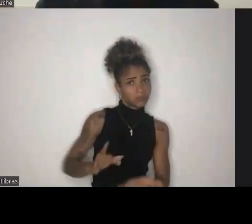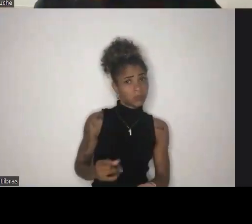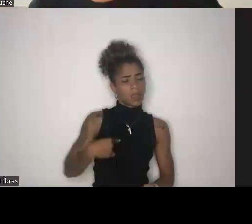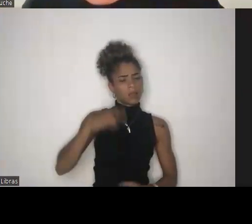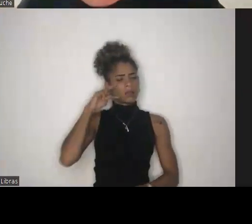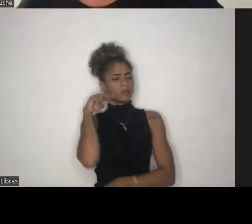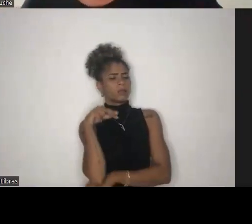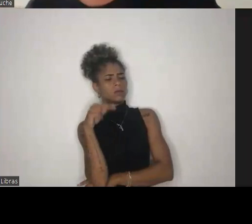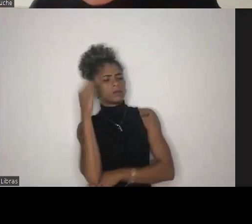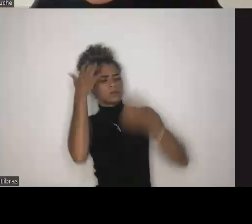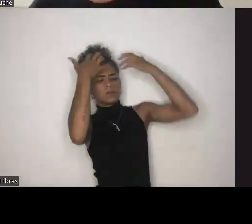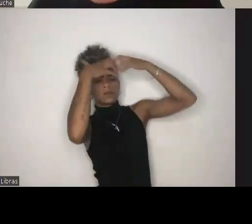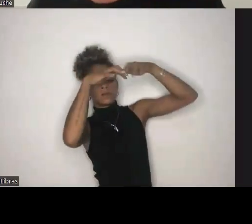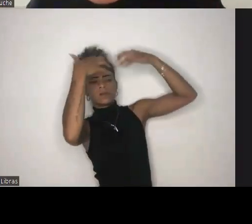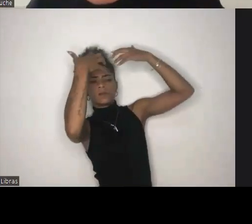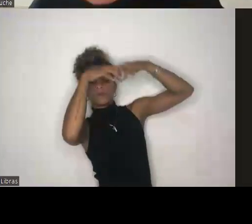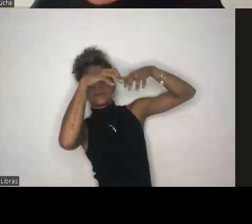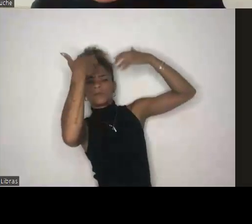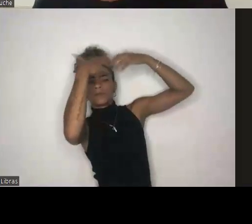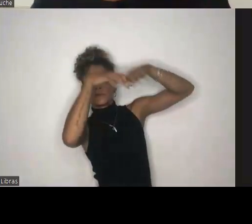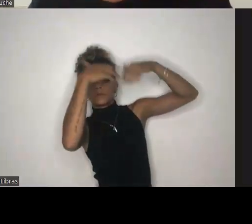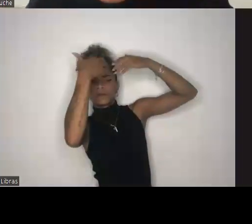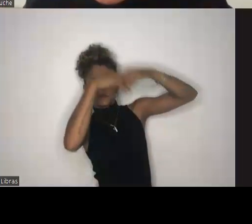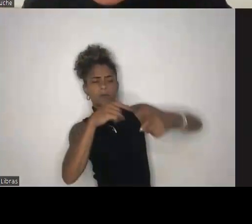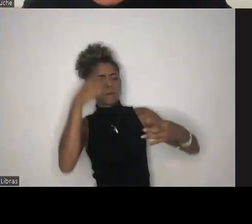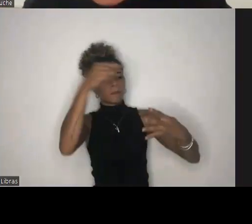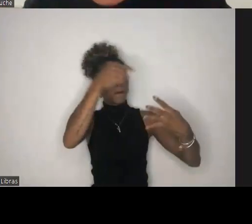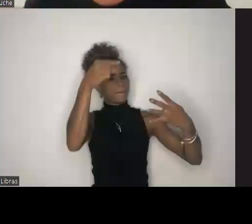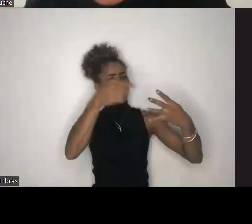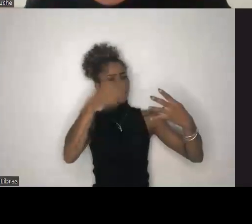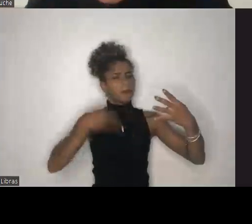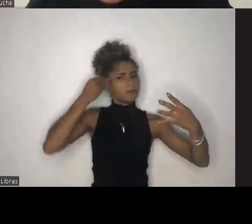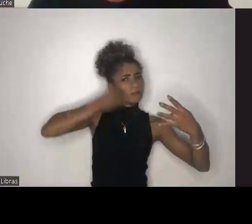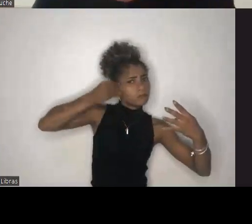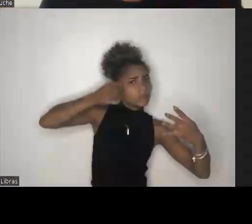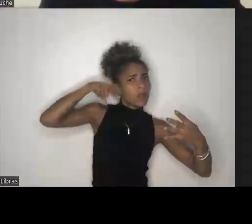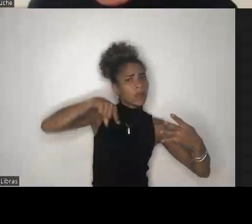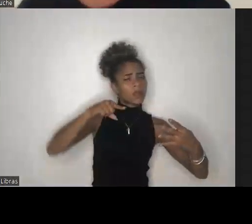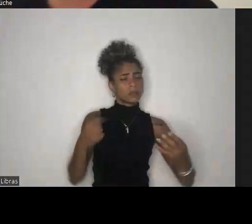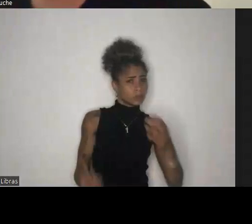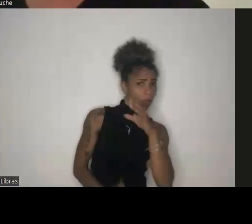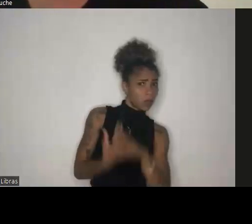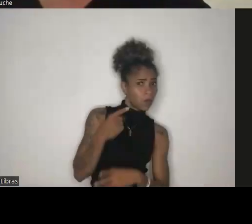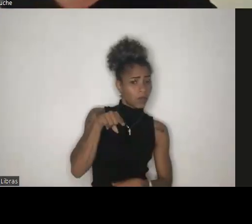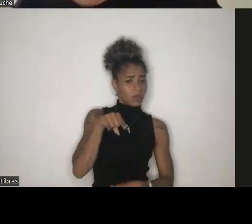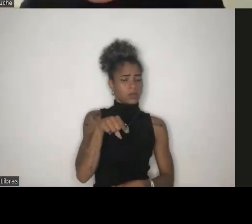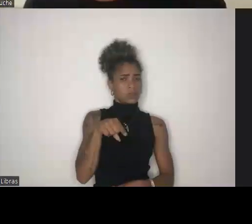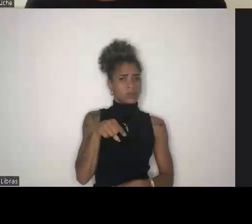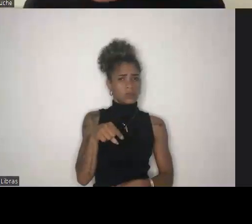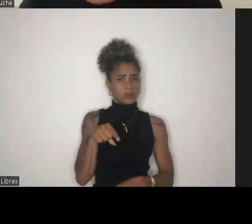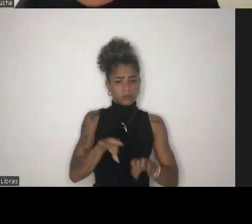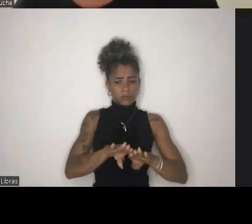refletindo sobre fluxo sobre jornada de experiência e a gente fez esse esse essa maquete